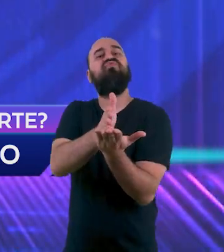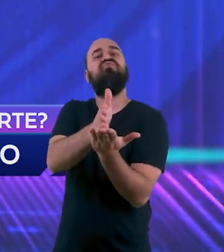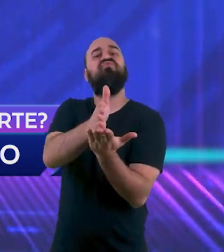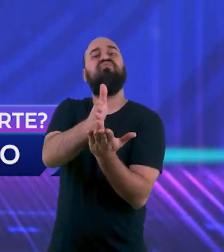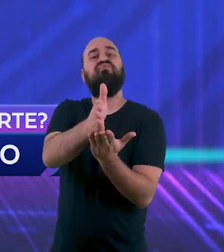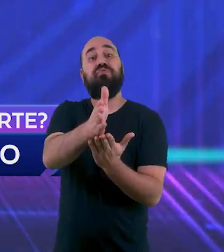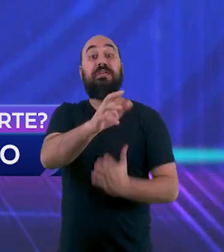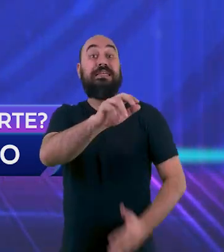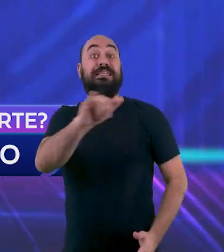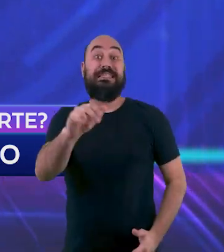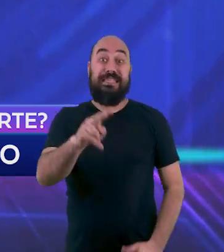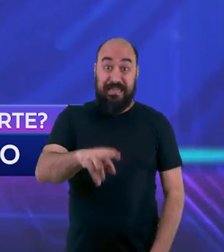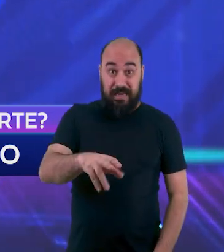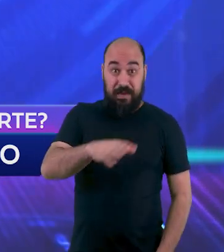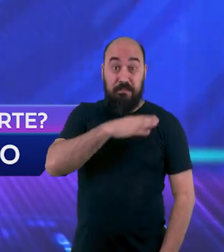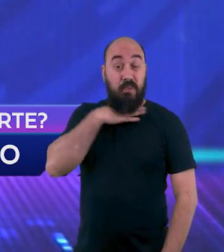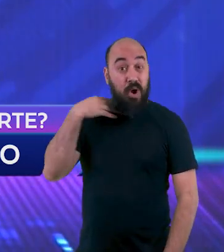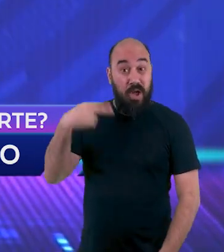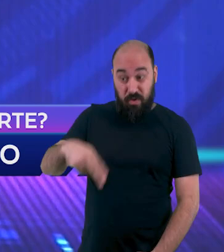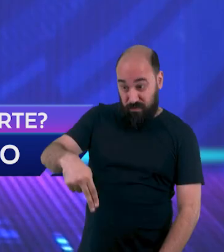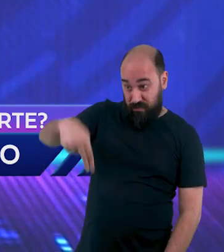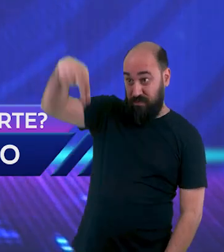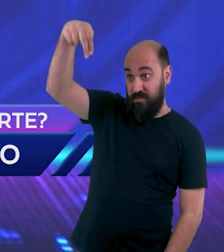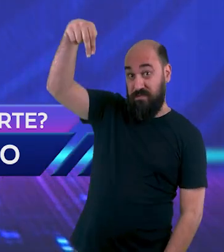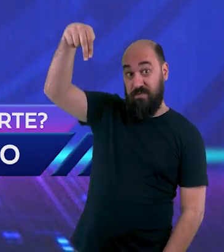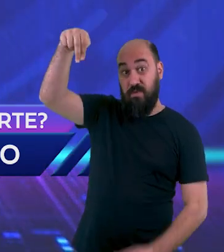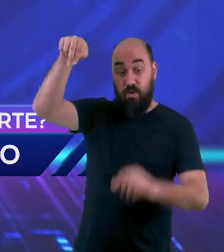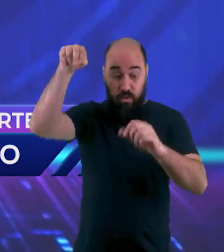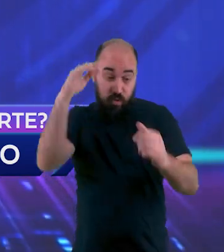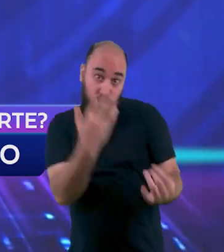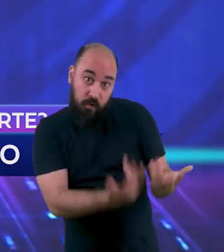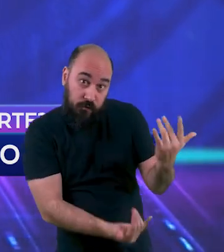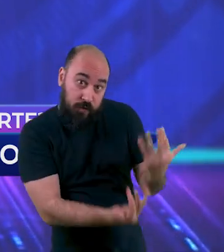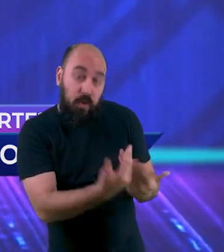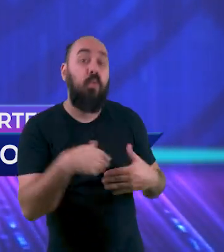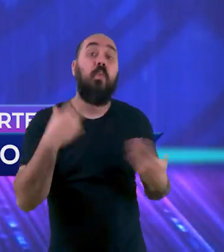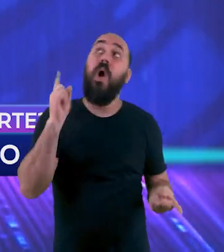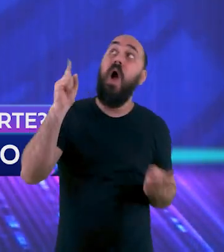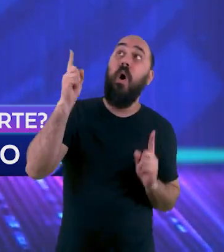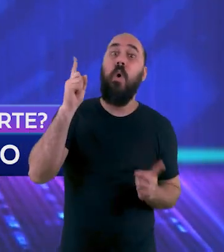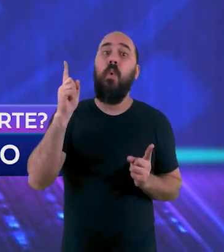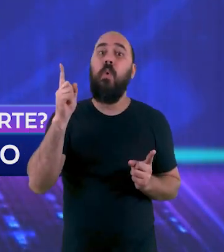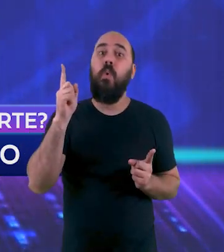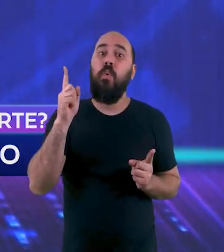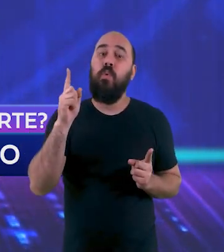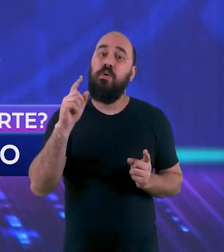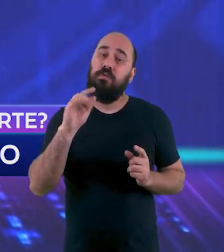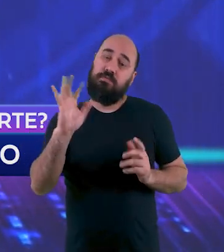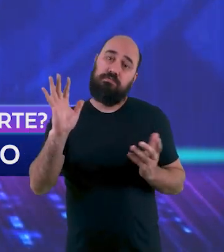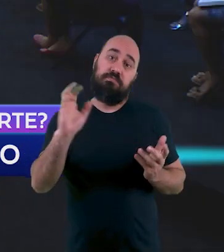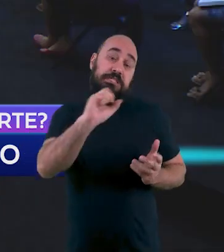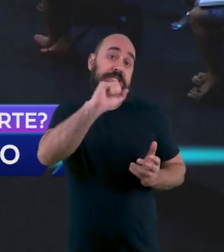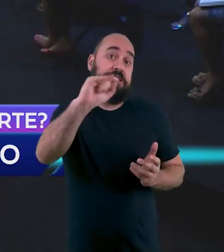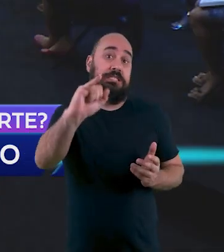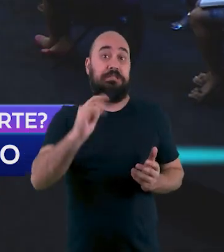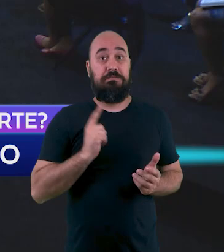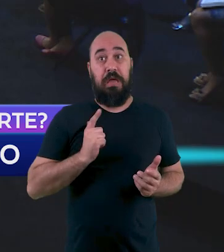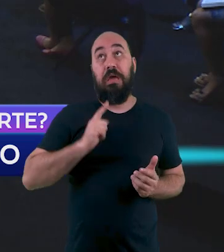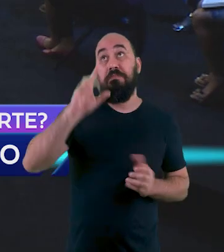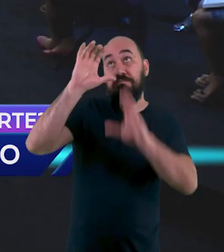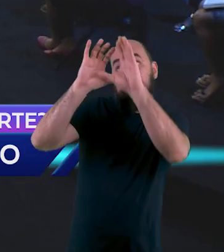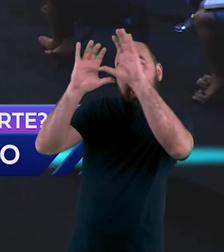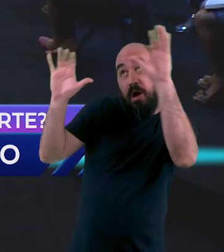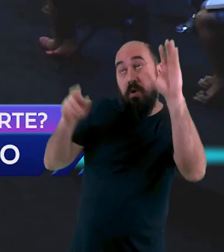Lázaro deveria estar? No céu ou no inferno? Se existisse vida depois da morte, hein? Estou colocando uma condição aqui.